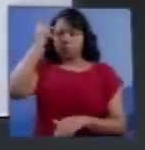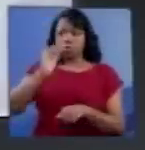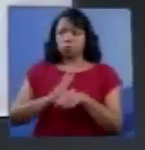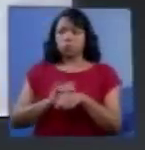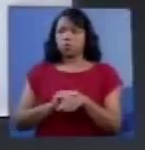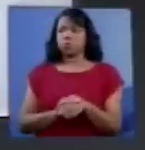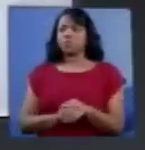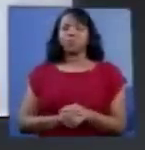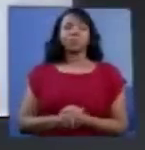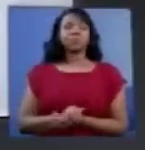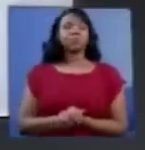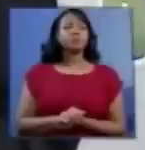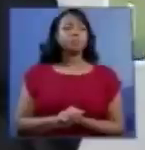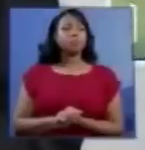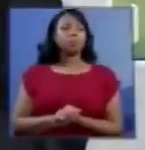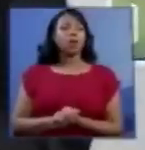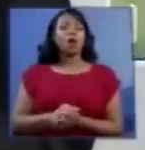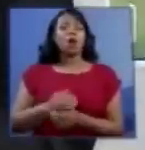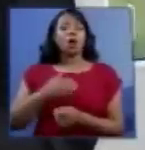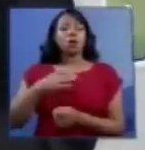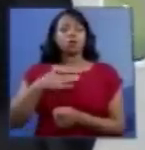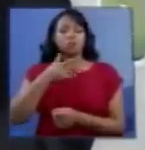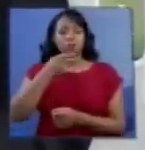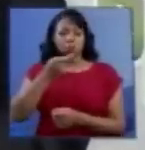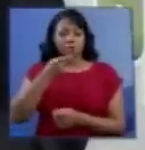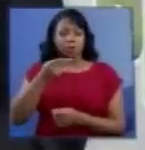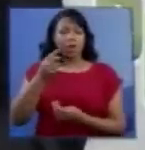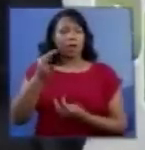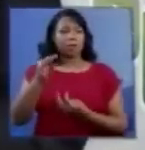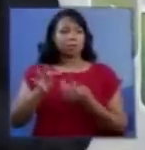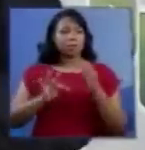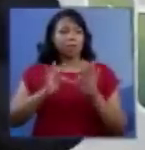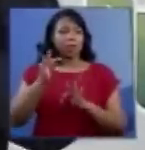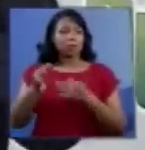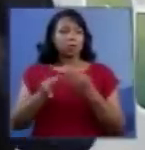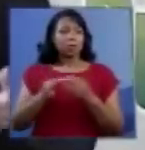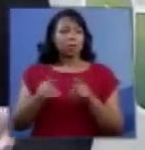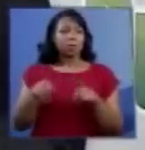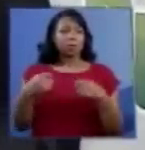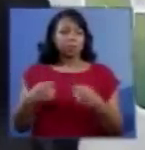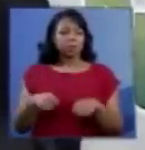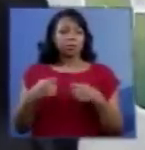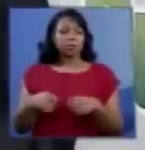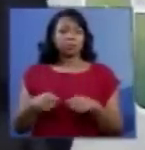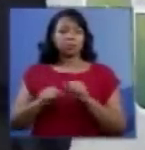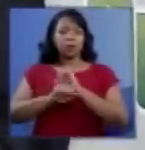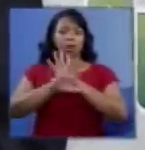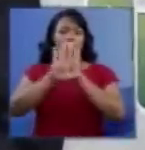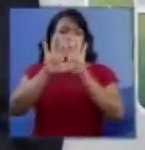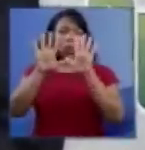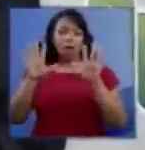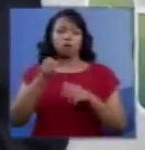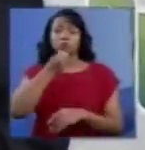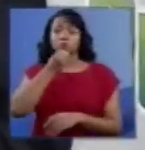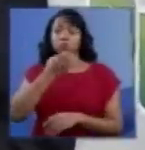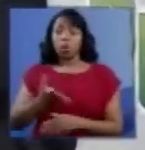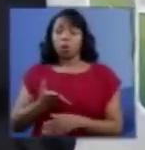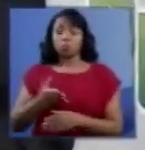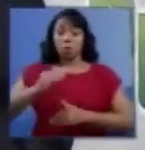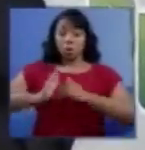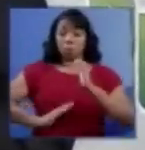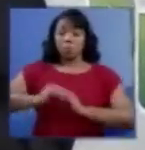diria que a técnica nós devemos ser claro B